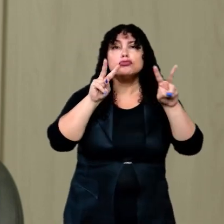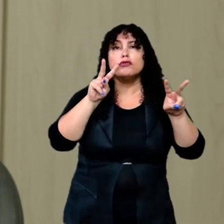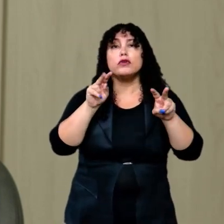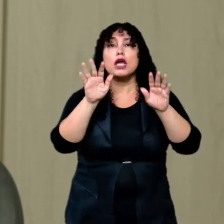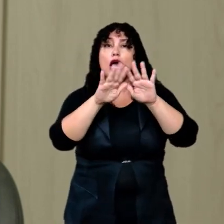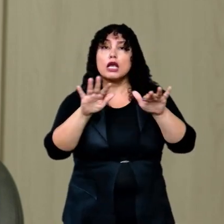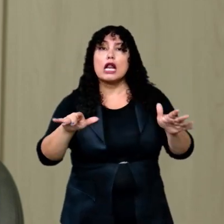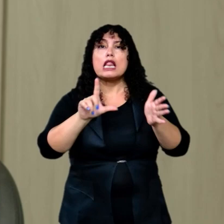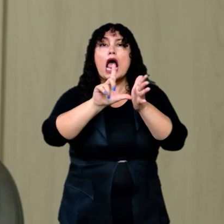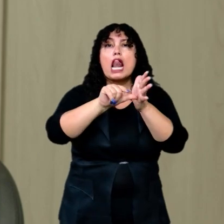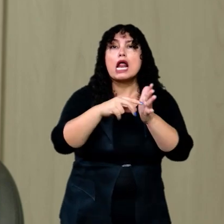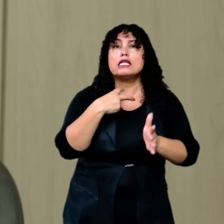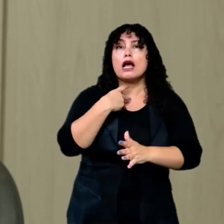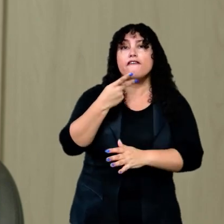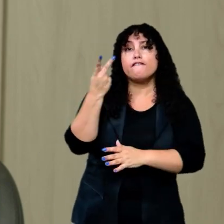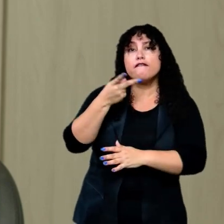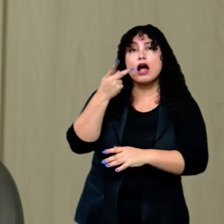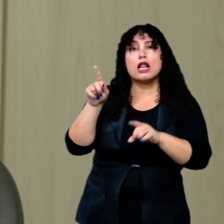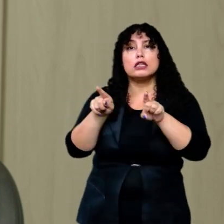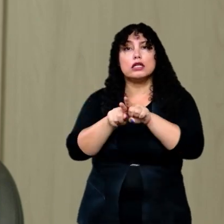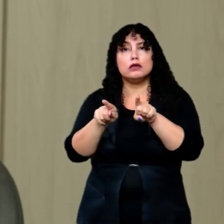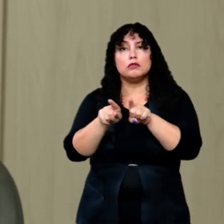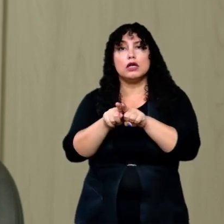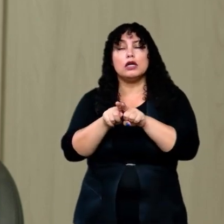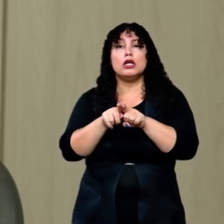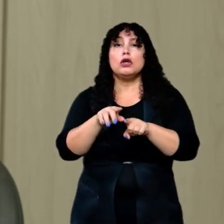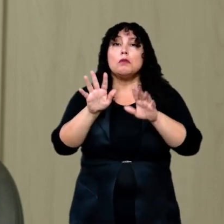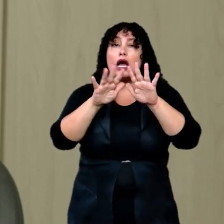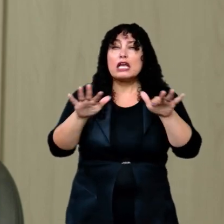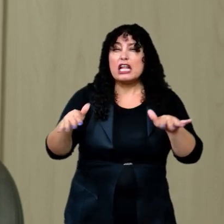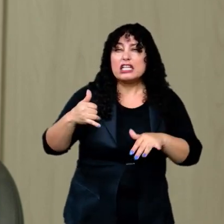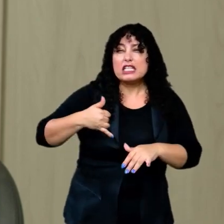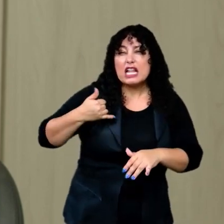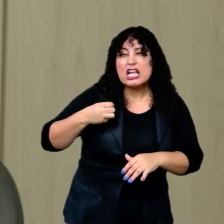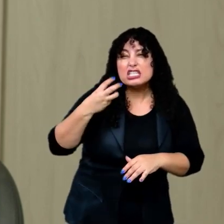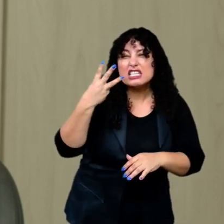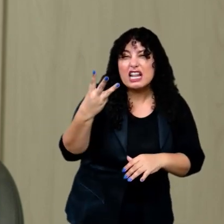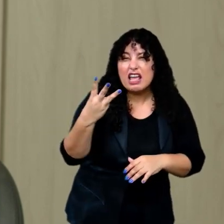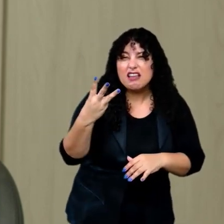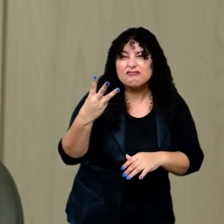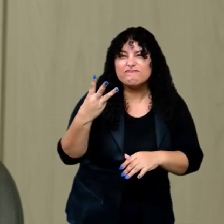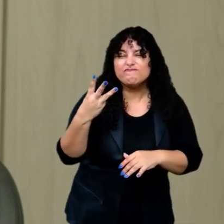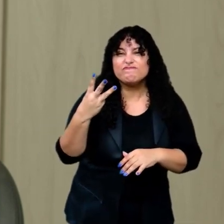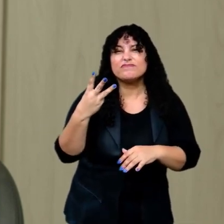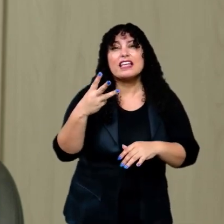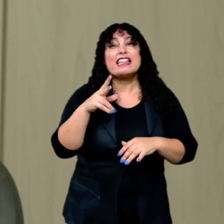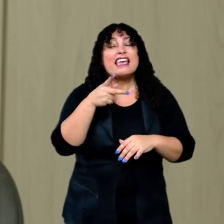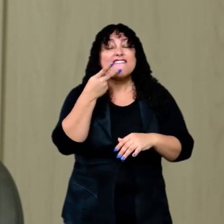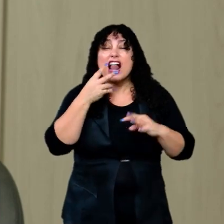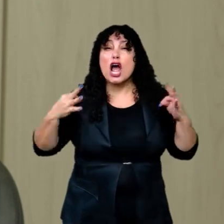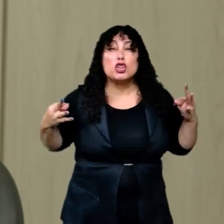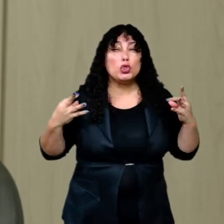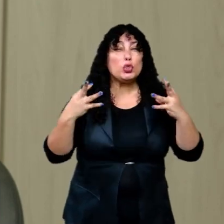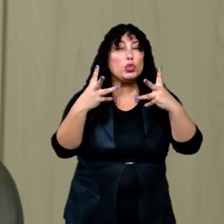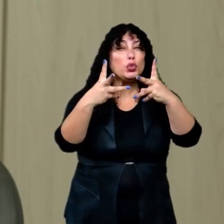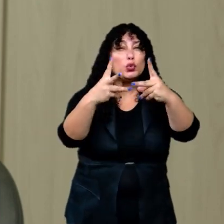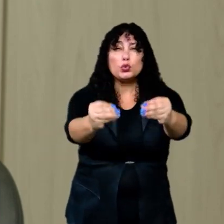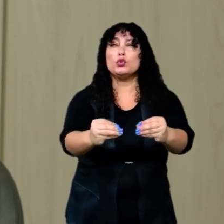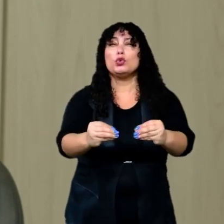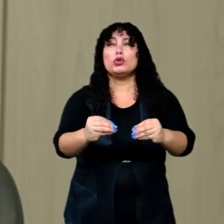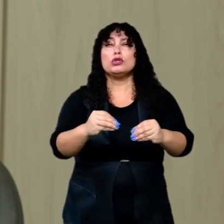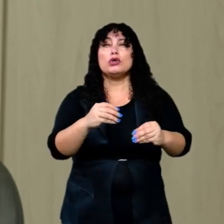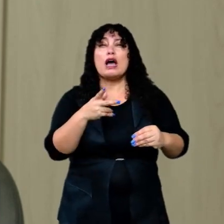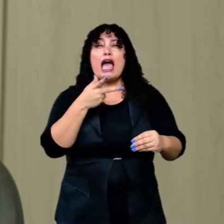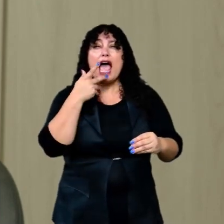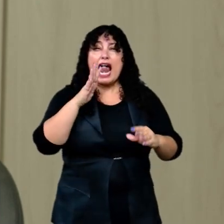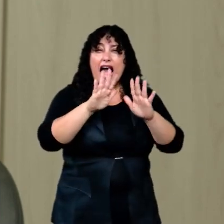está com fala. atraso na fala. Porque, por exemplo, uma criança de 3 anos é uma criança que tem que estar falando tudo. Ela forma, com 2 anos,